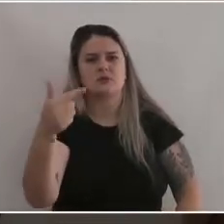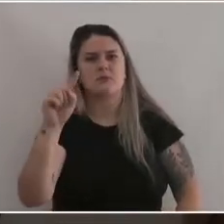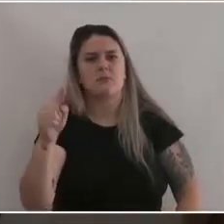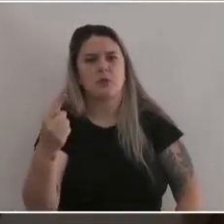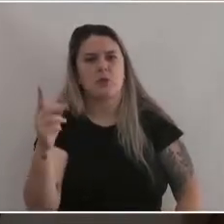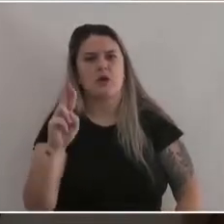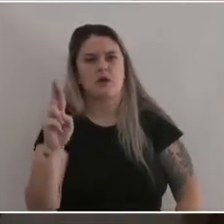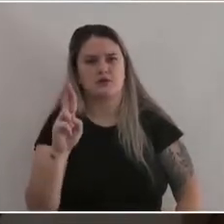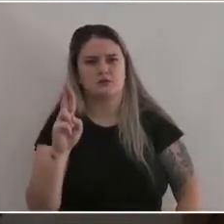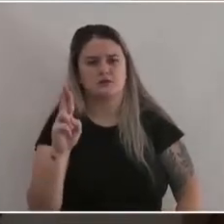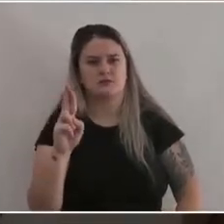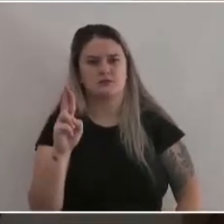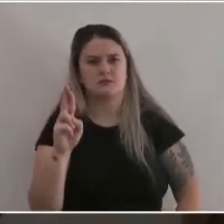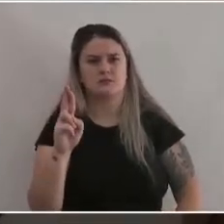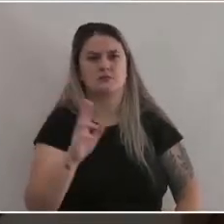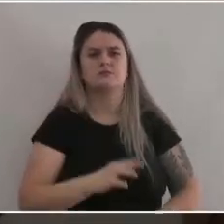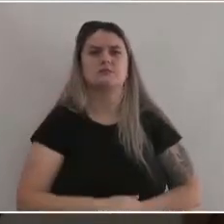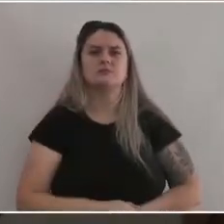20.232.000.